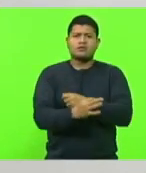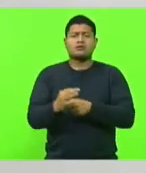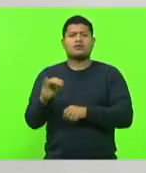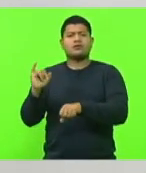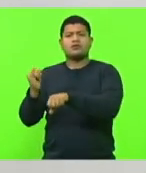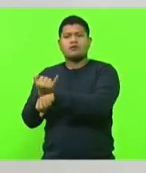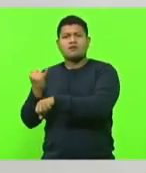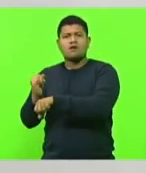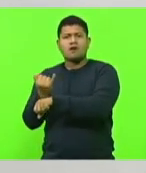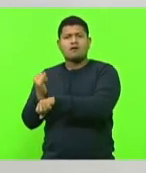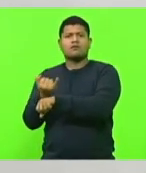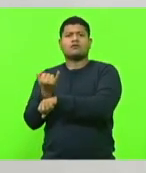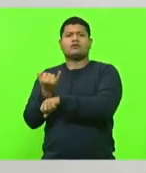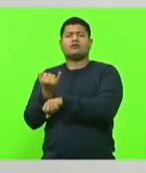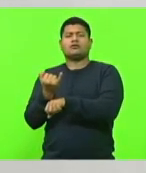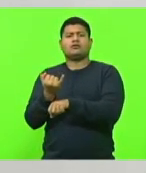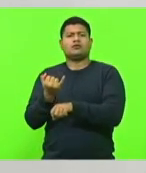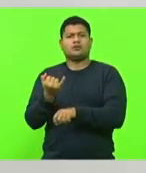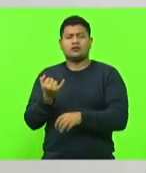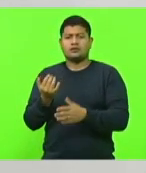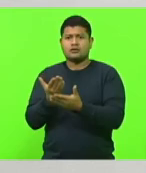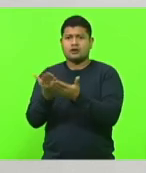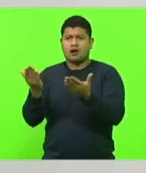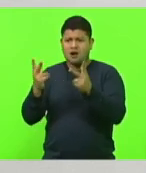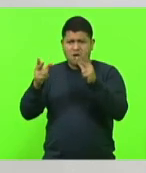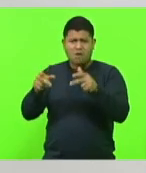guardas municipais, não é esse tipo.